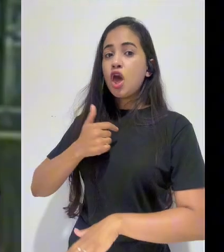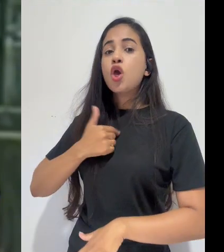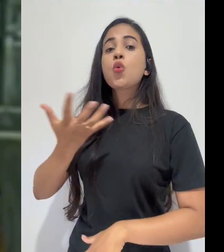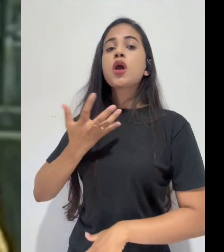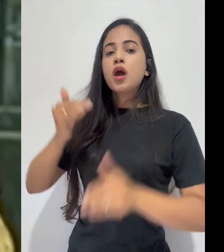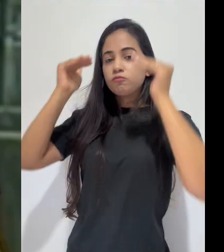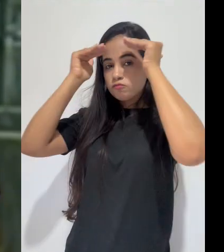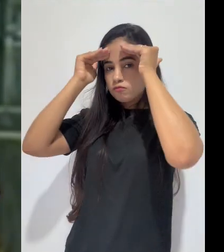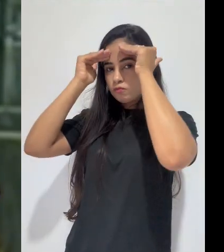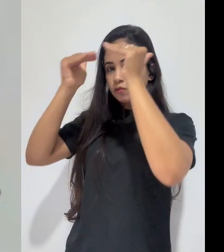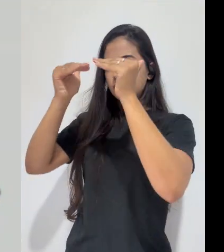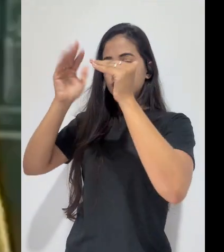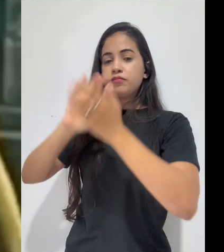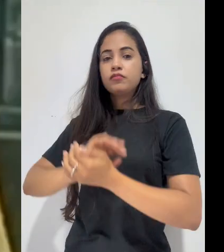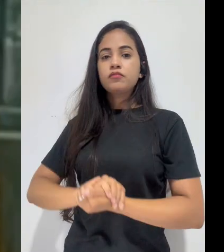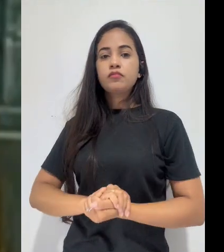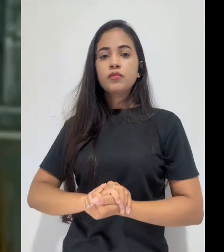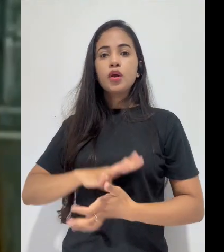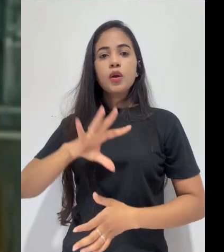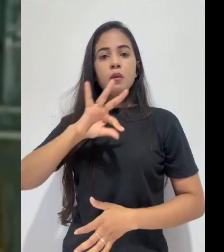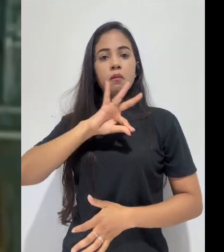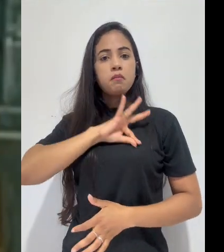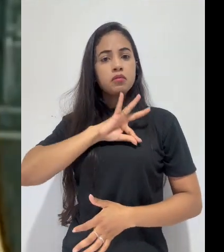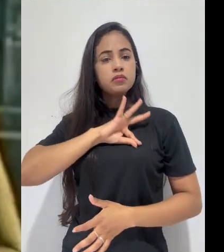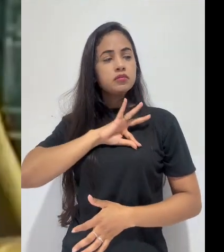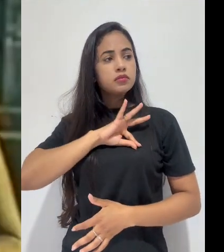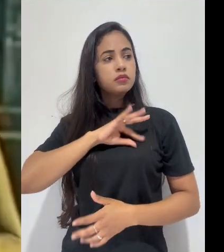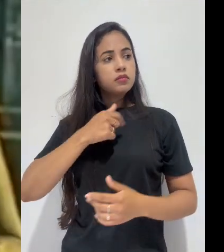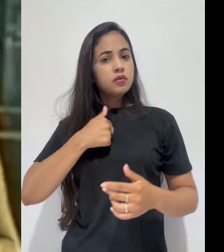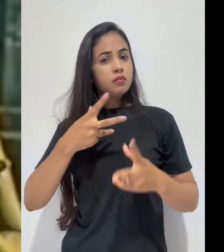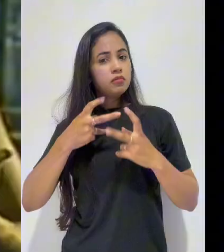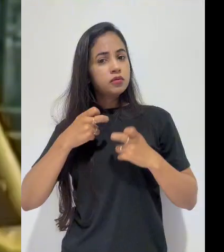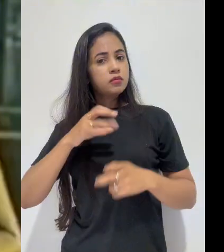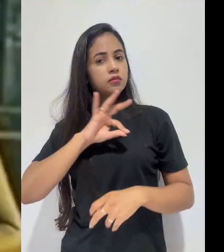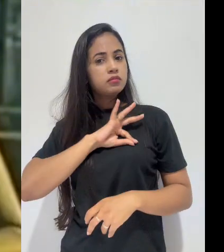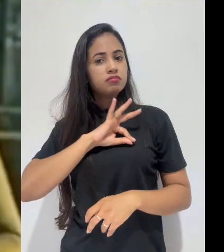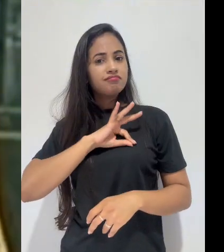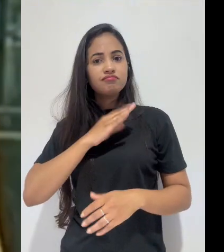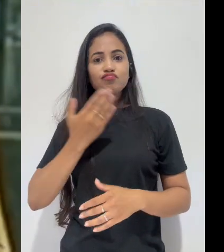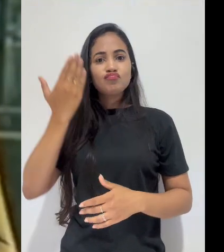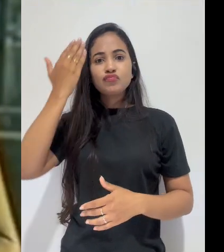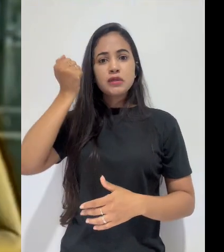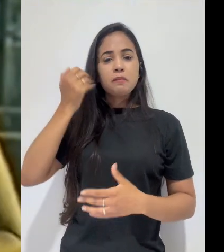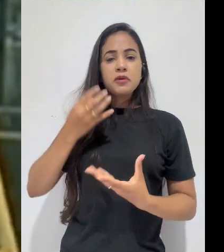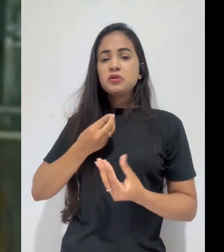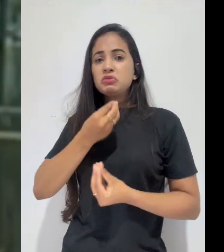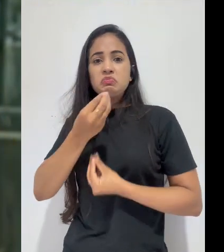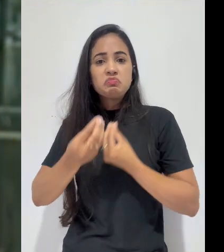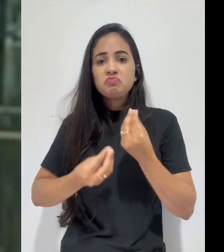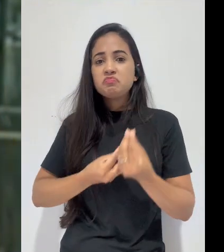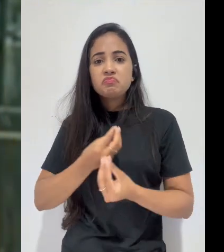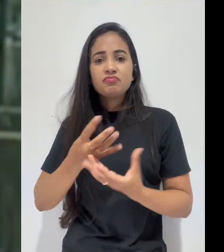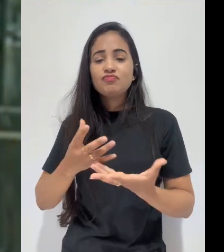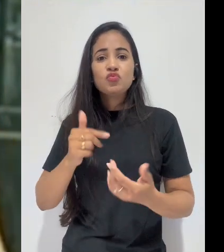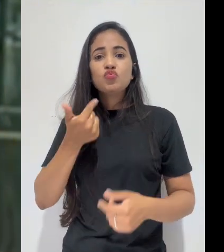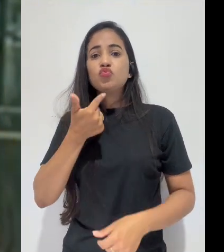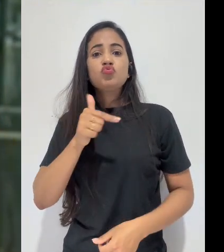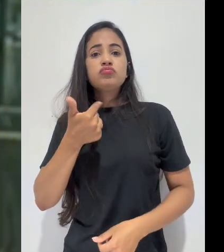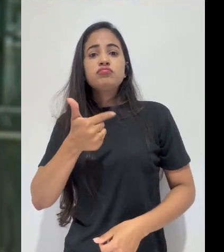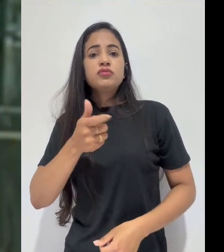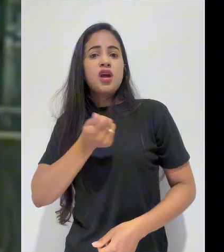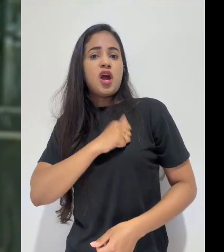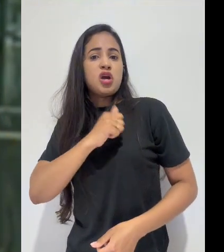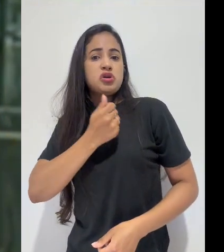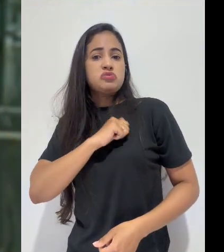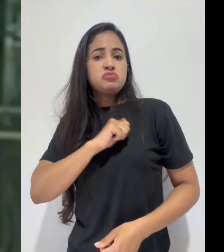quero um emprego, eu quero respeito. E o policial, cada vez mais sem saber o que fazer, mas muito sem